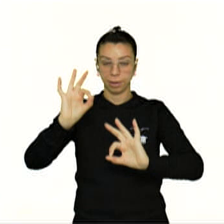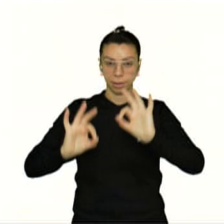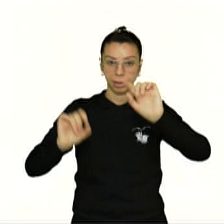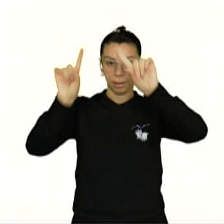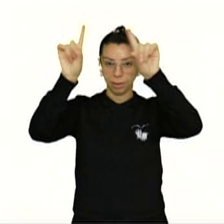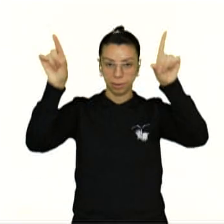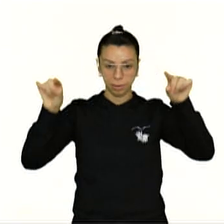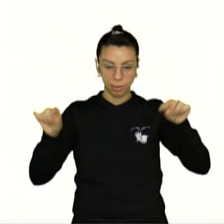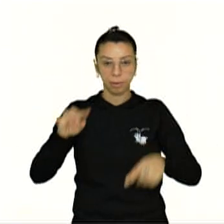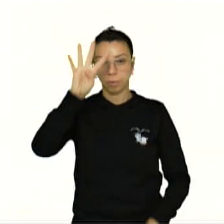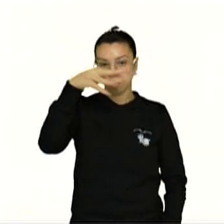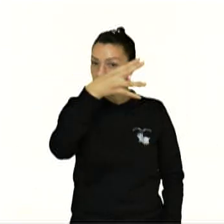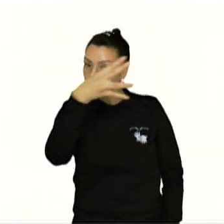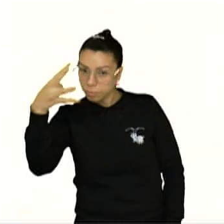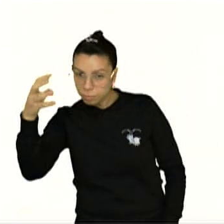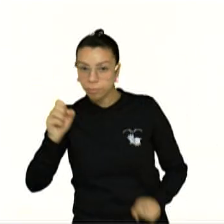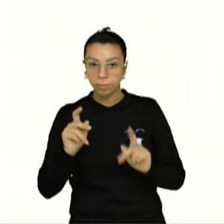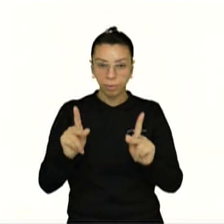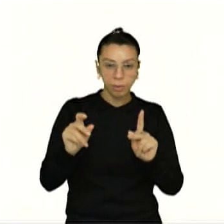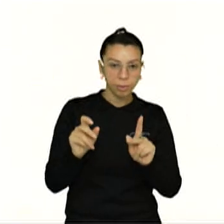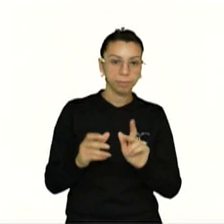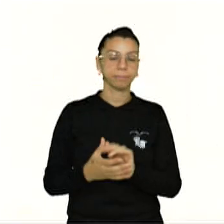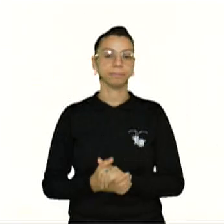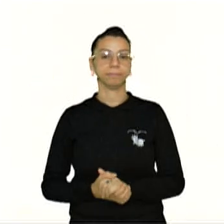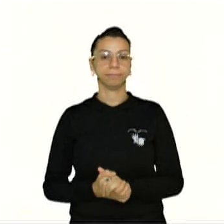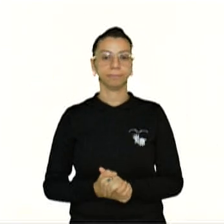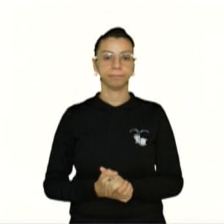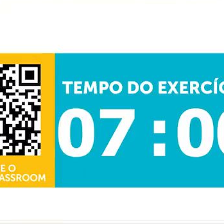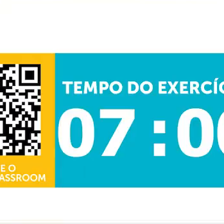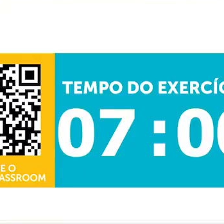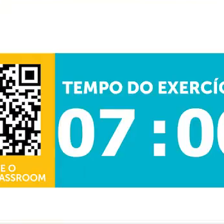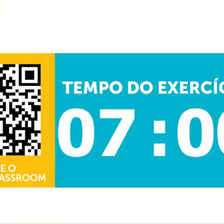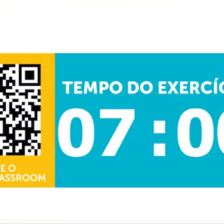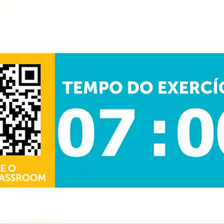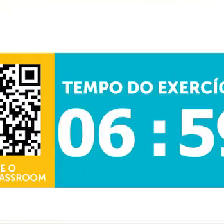numa tabela, numa matriz. Ok?